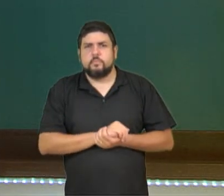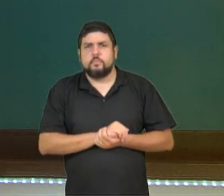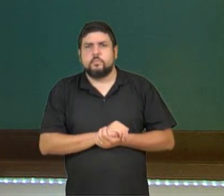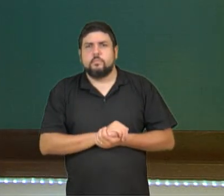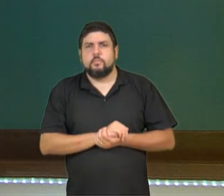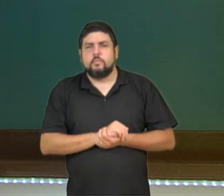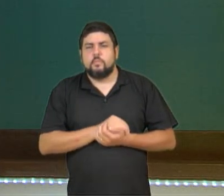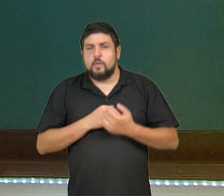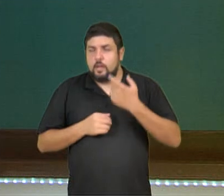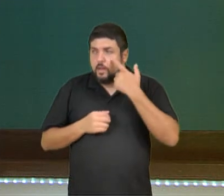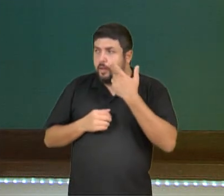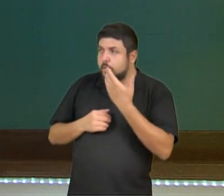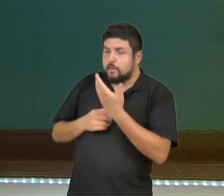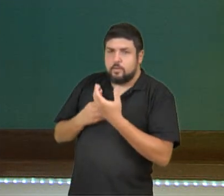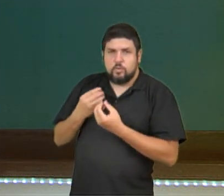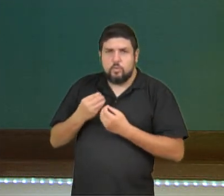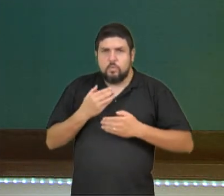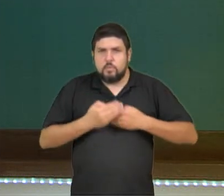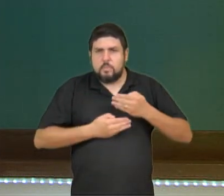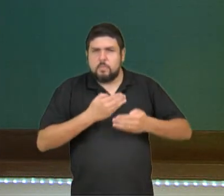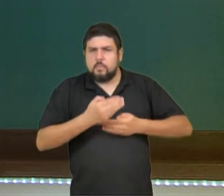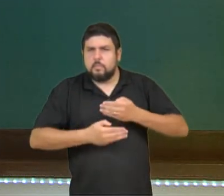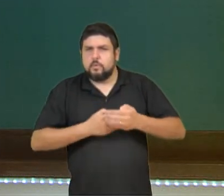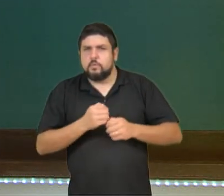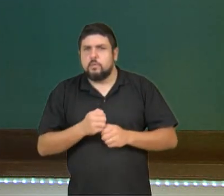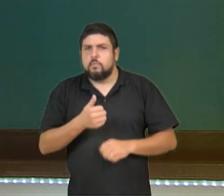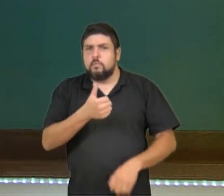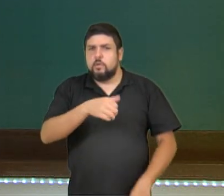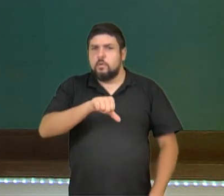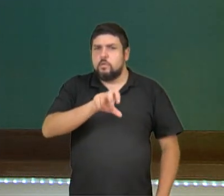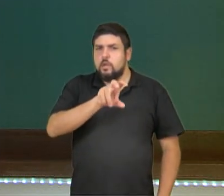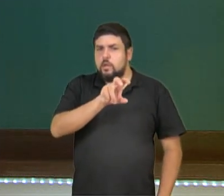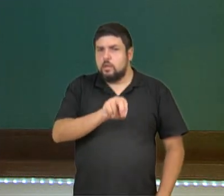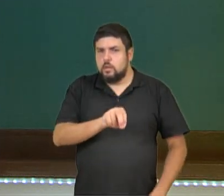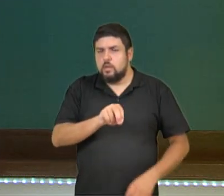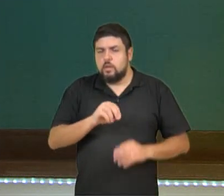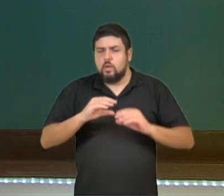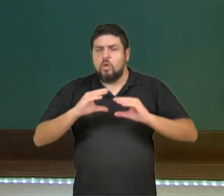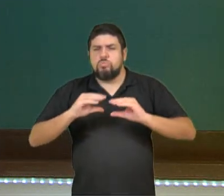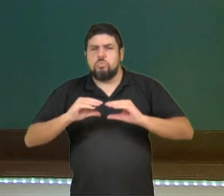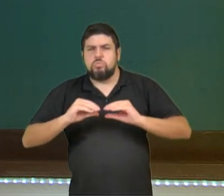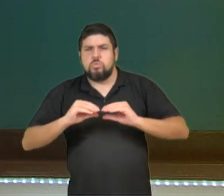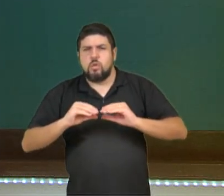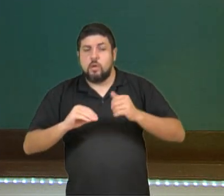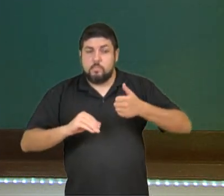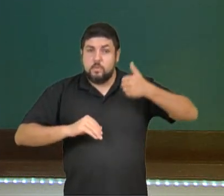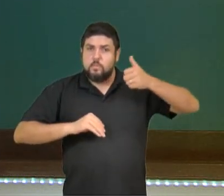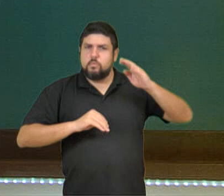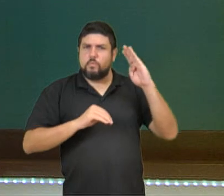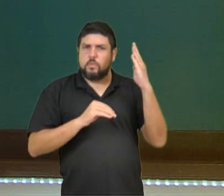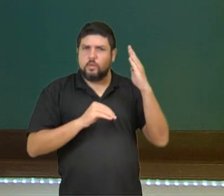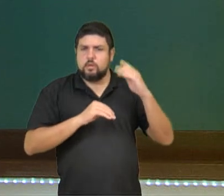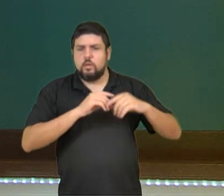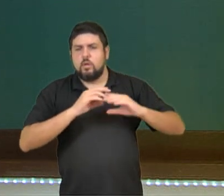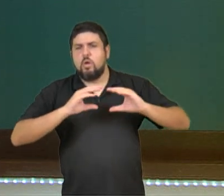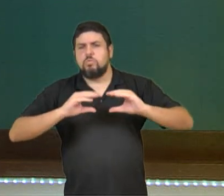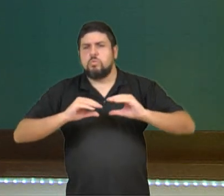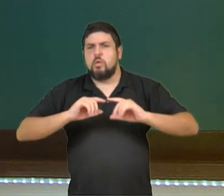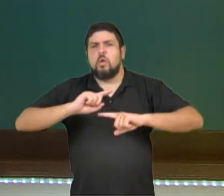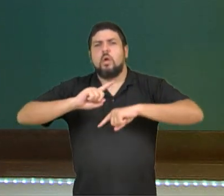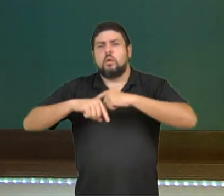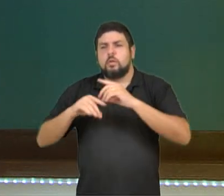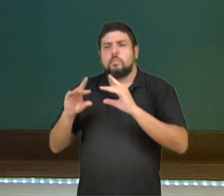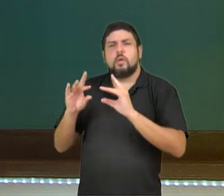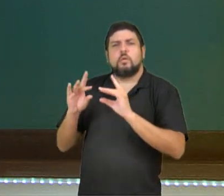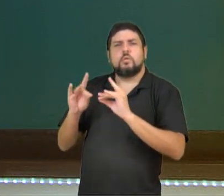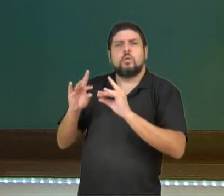pranchas, elas eram de madeira, 1950, espuma de poliuretano, e depois poliestireno com revestimento de resina epóxi. Por